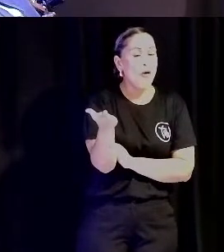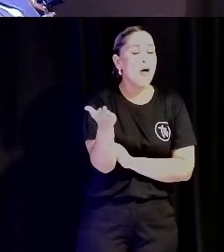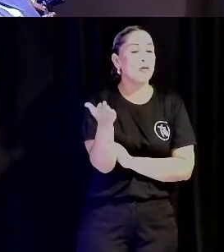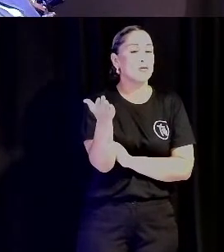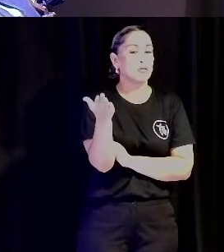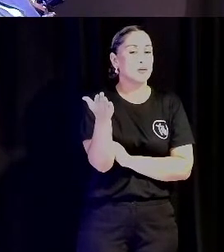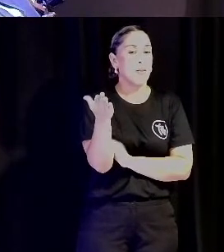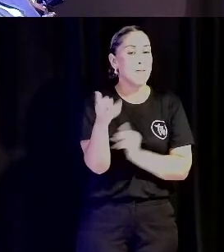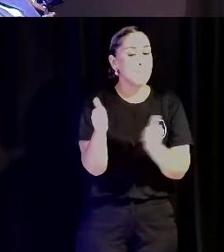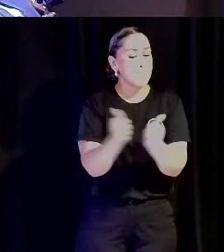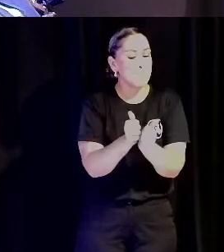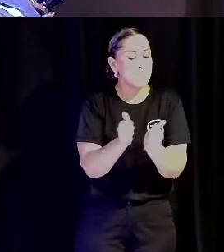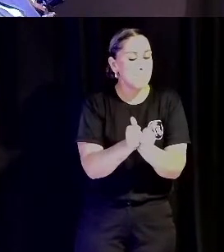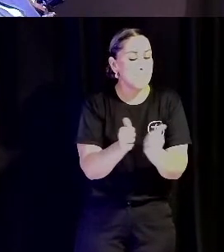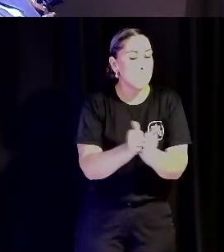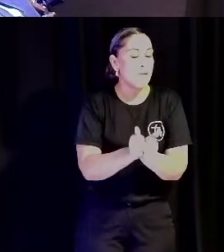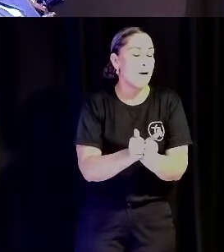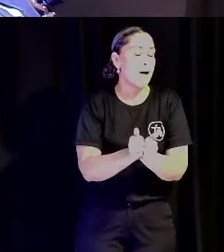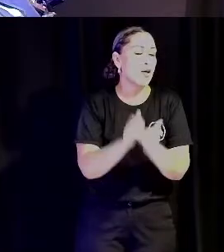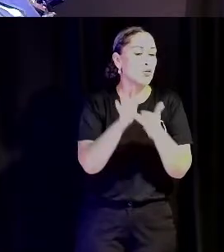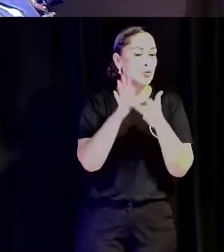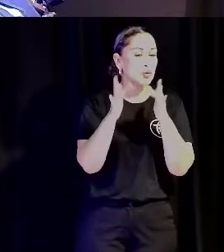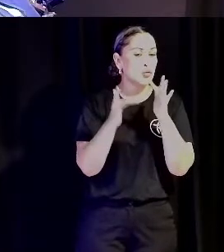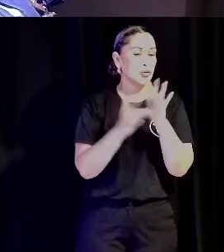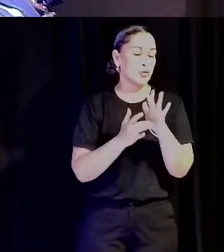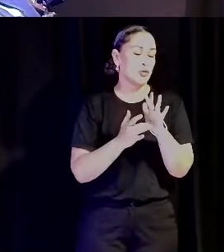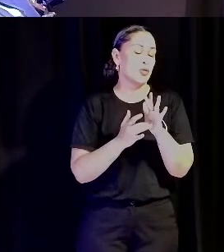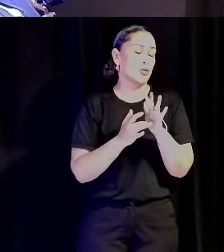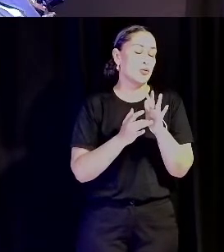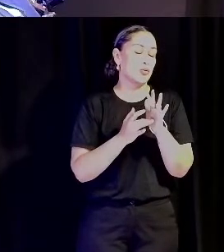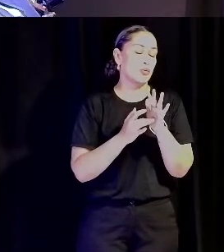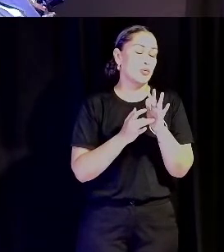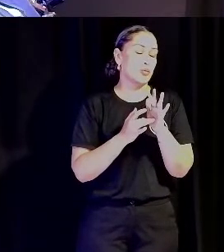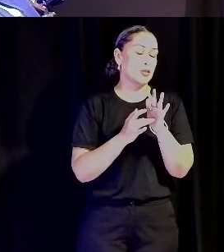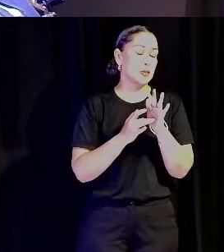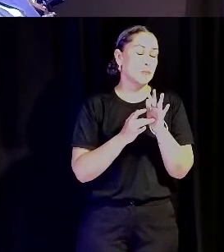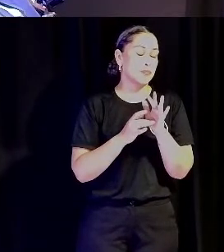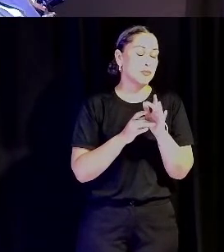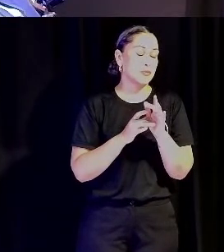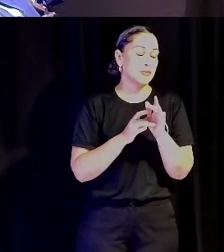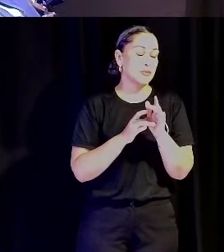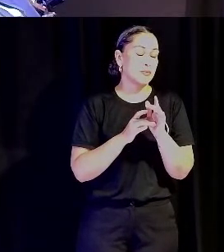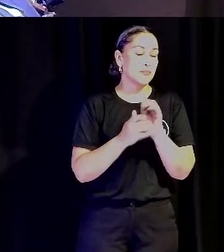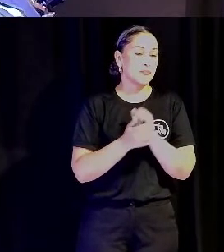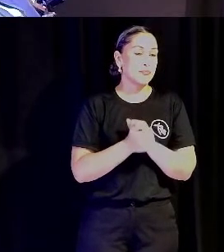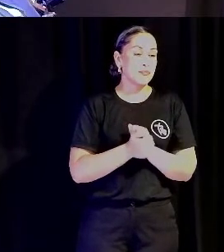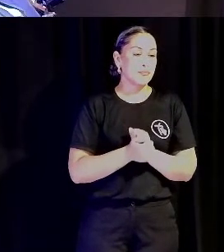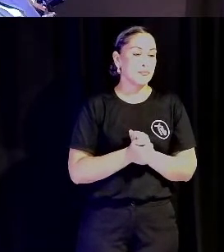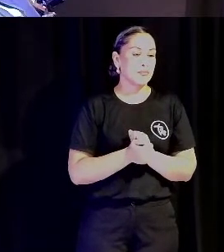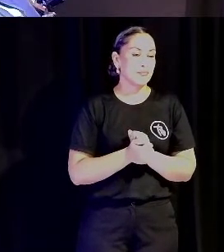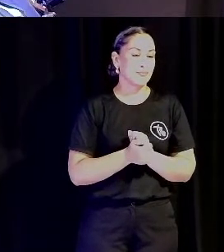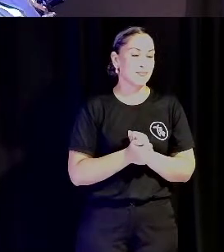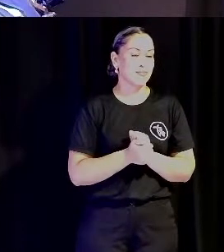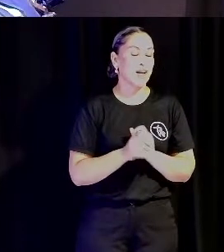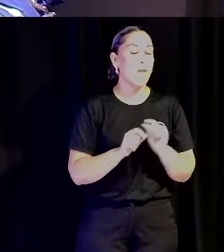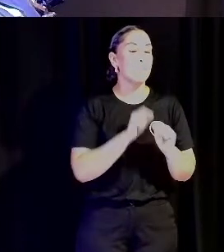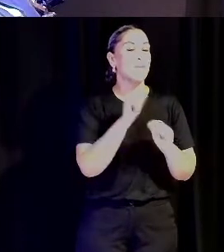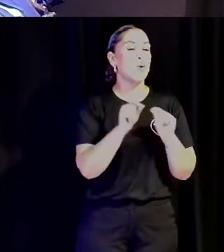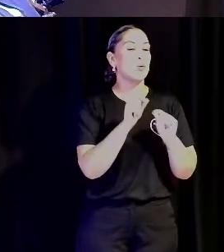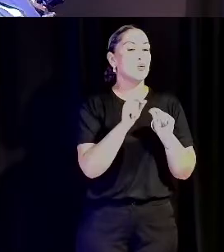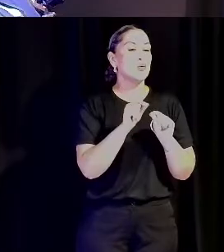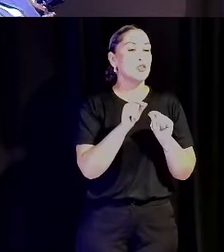está tão perto de Jesus a ponto de que a poeira de suas sandálias cubram